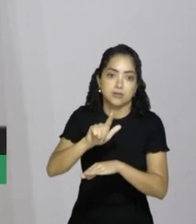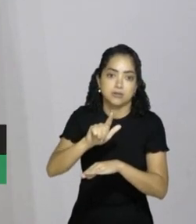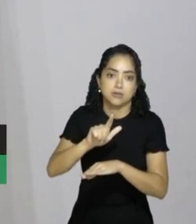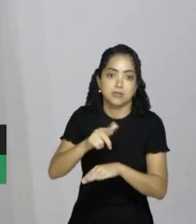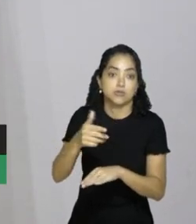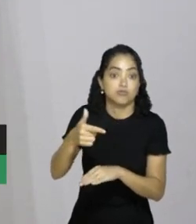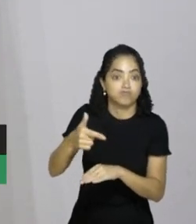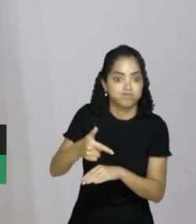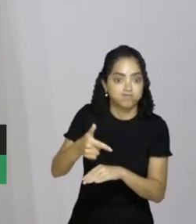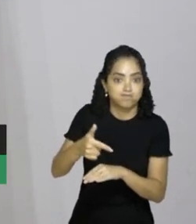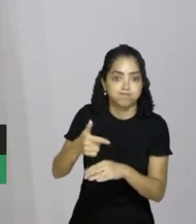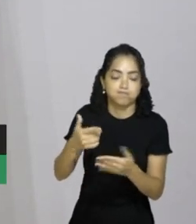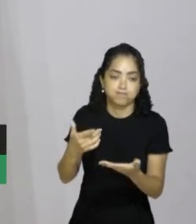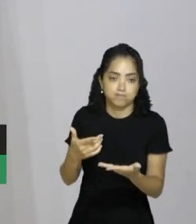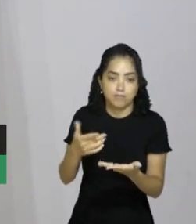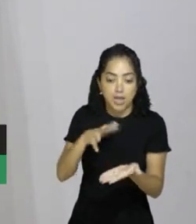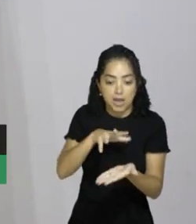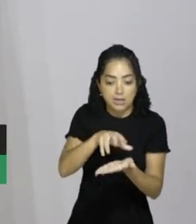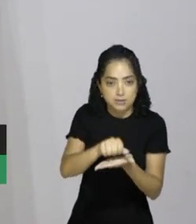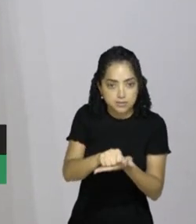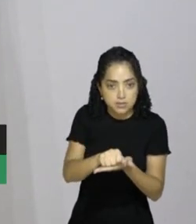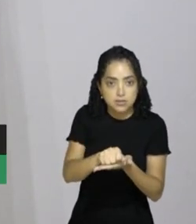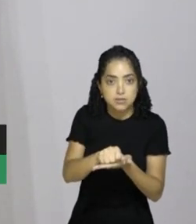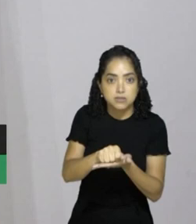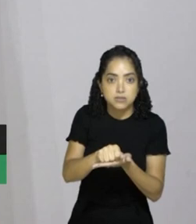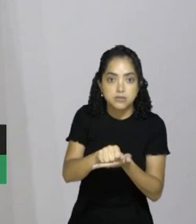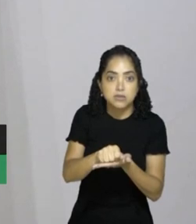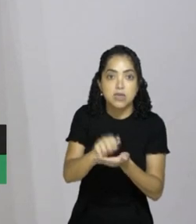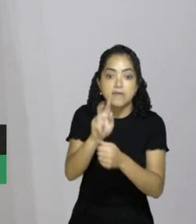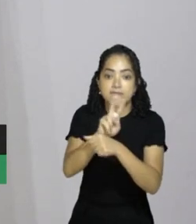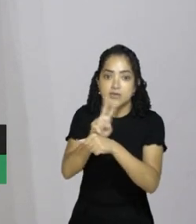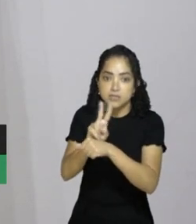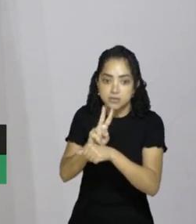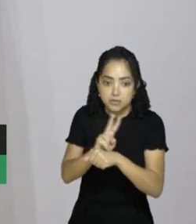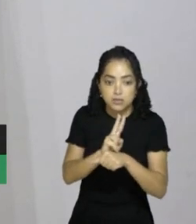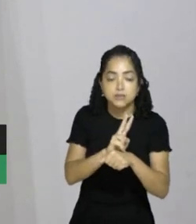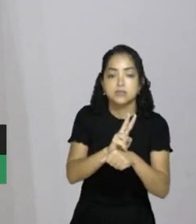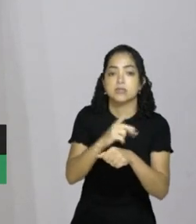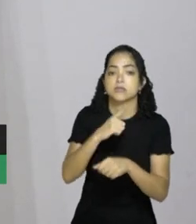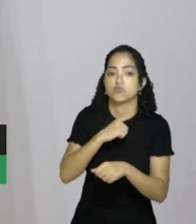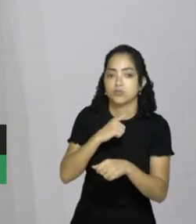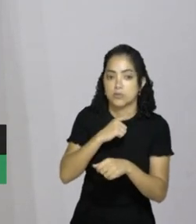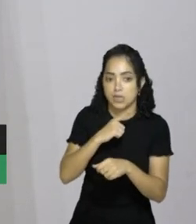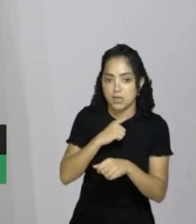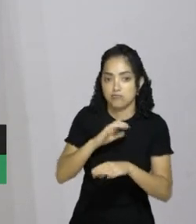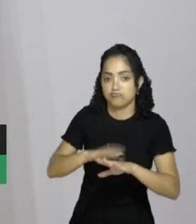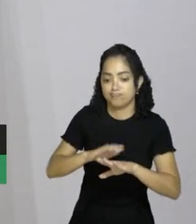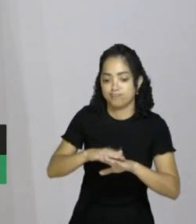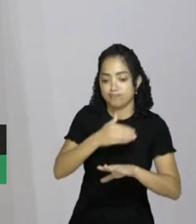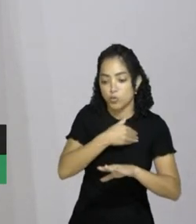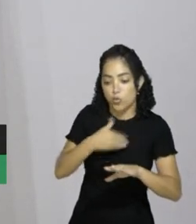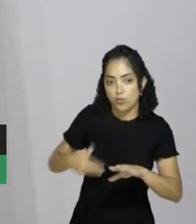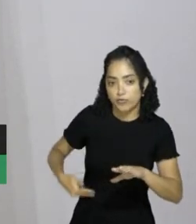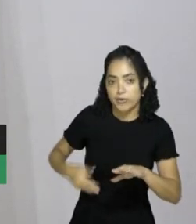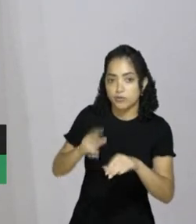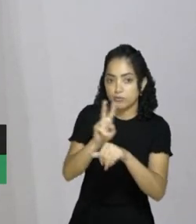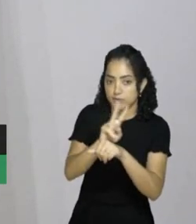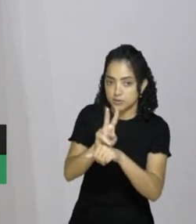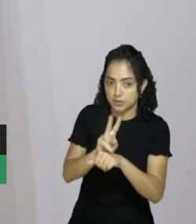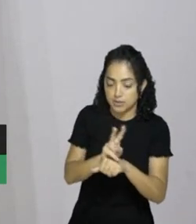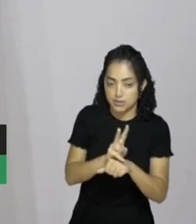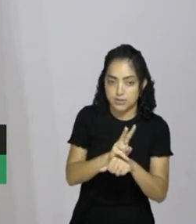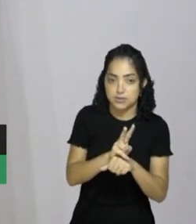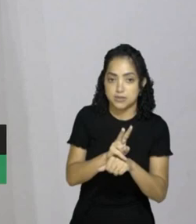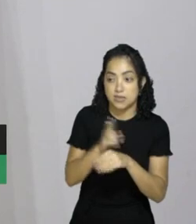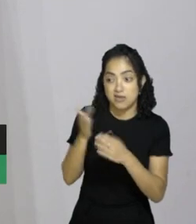somos cadastrados nós somos fiscalizados pelo governo isso